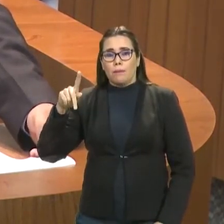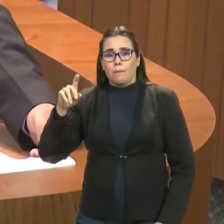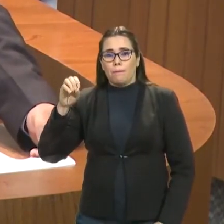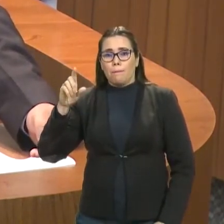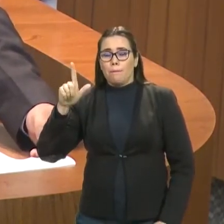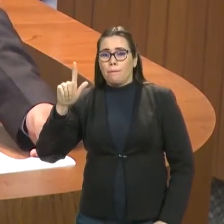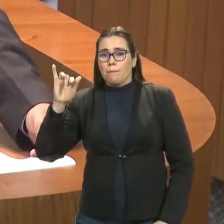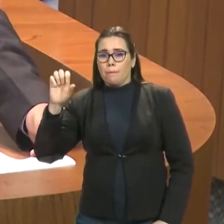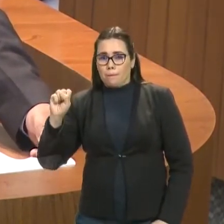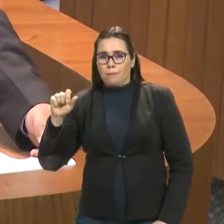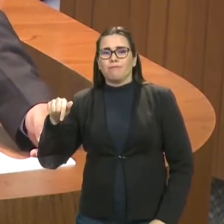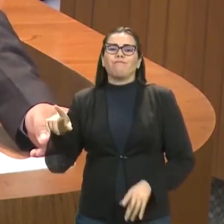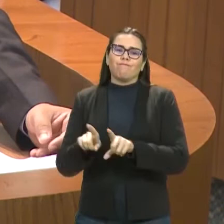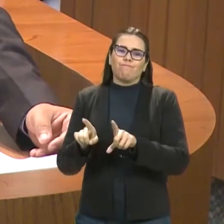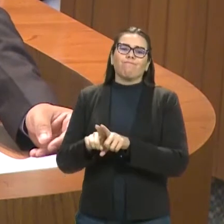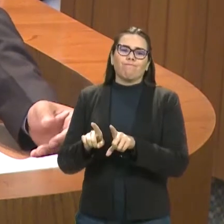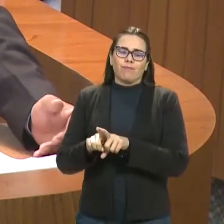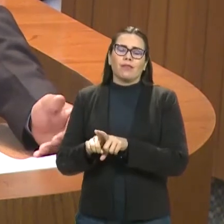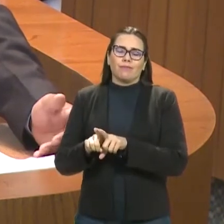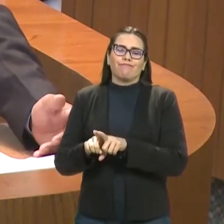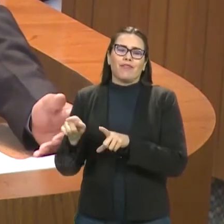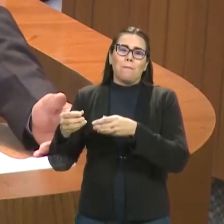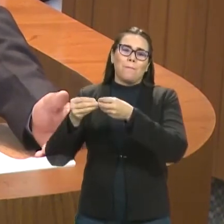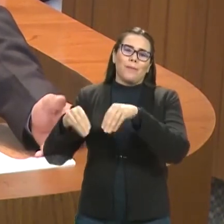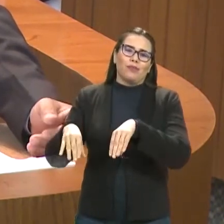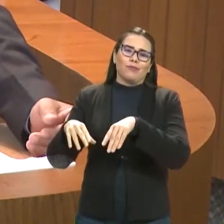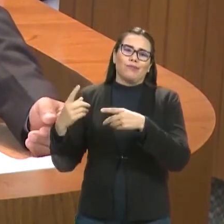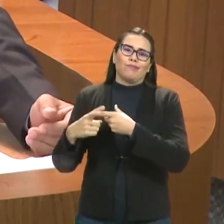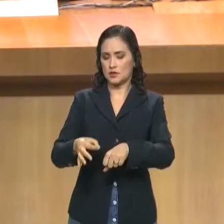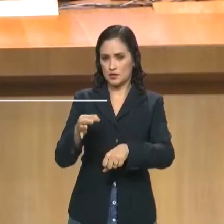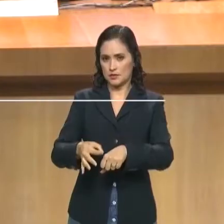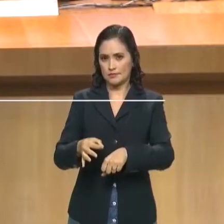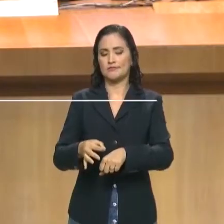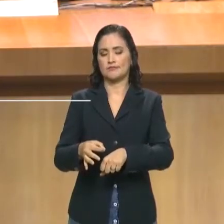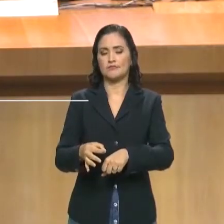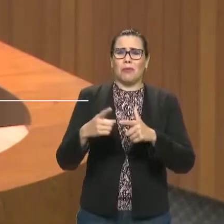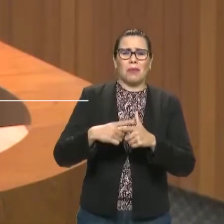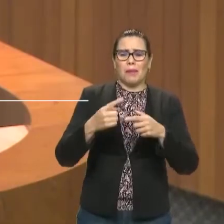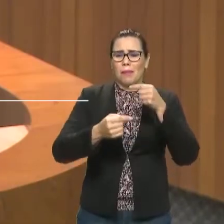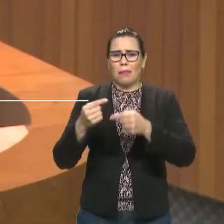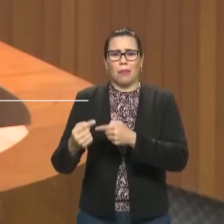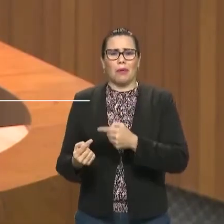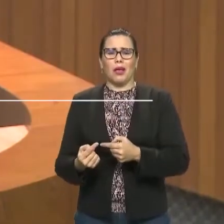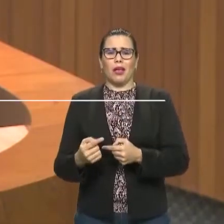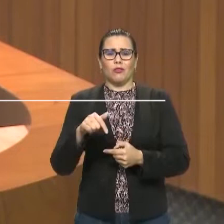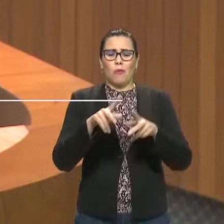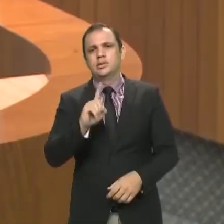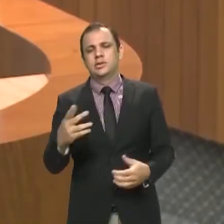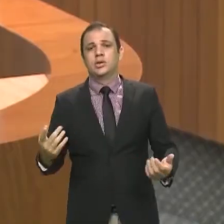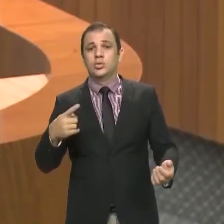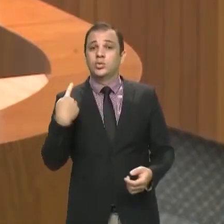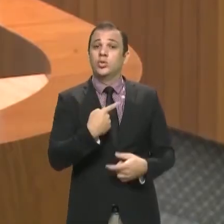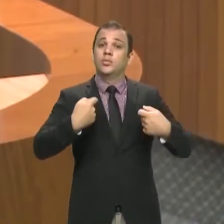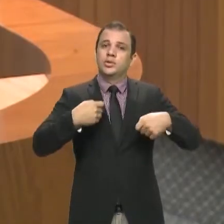Pedras e esperantinópolis municípios prejudicados pelas fortes chuvas na quinta-feira os deputados Doutor